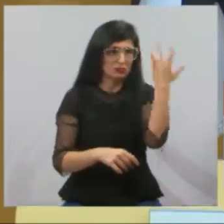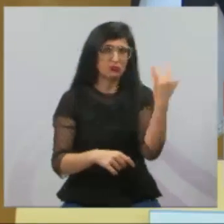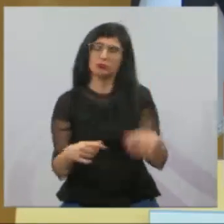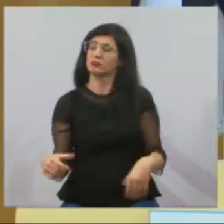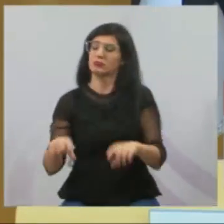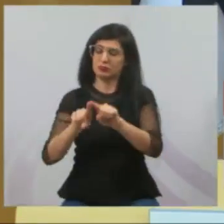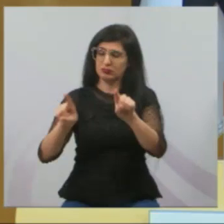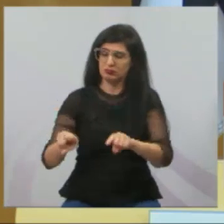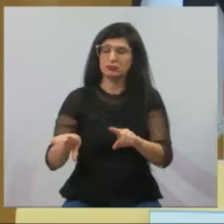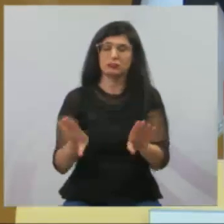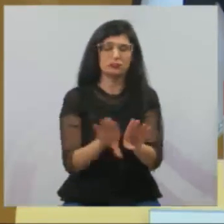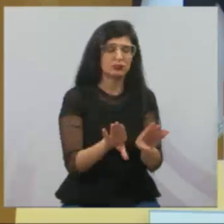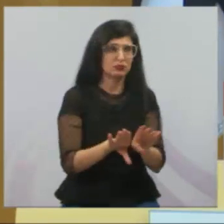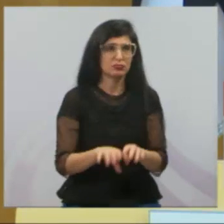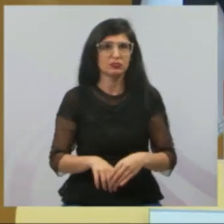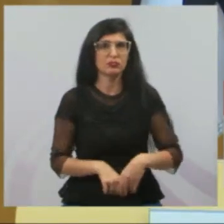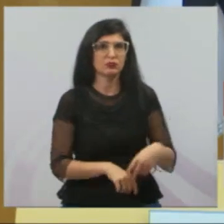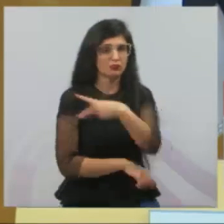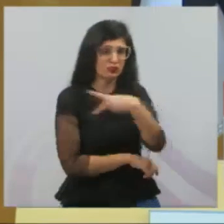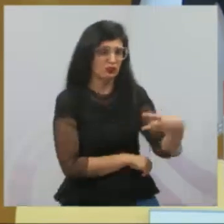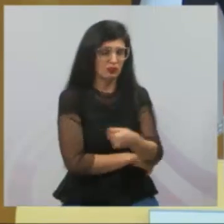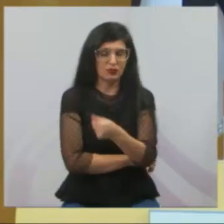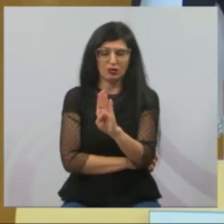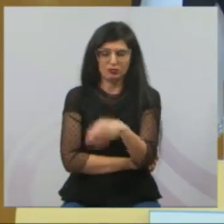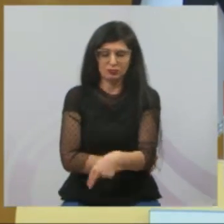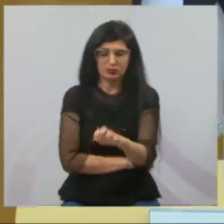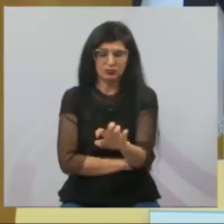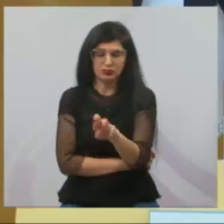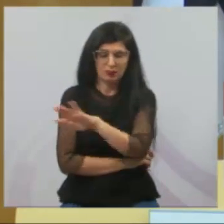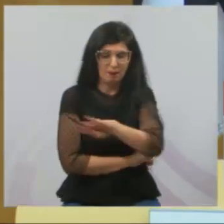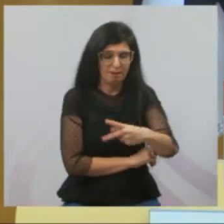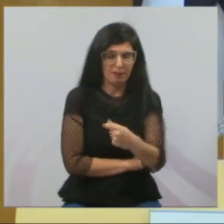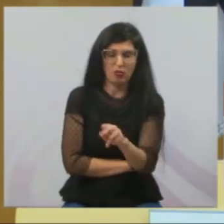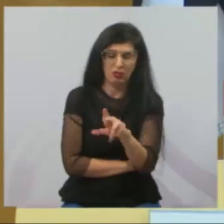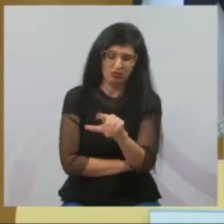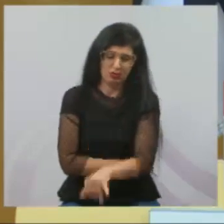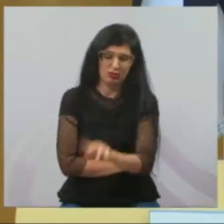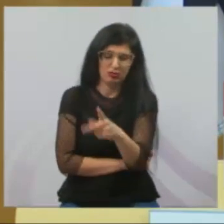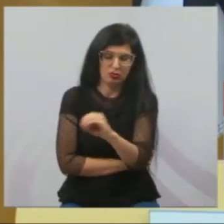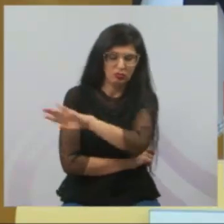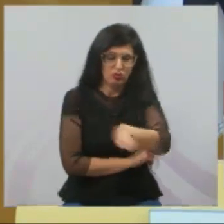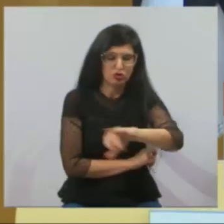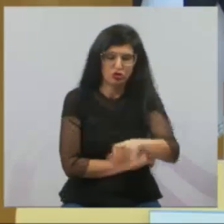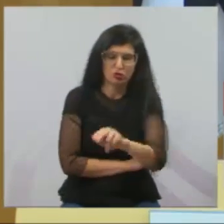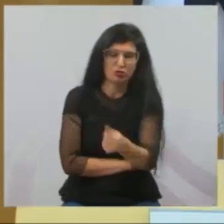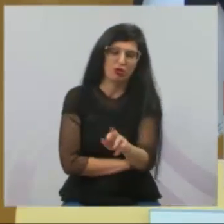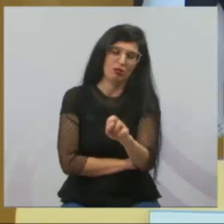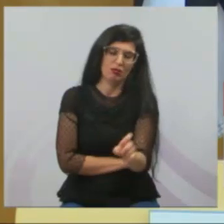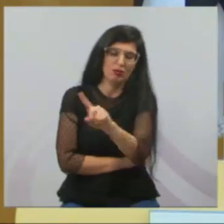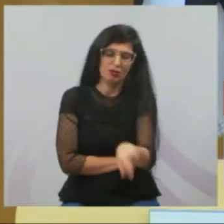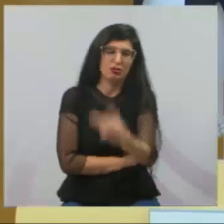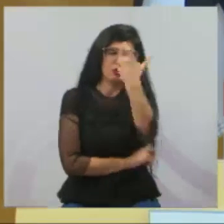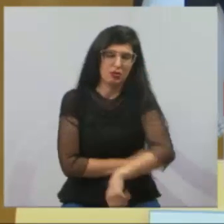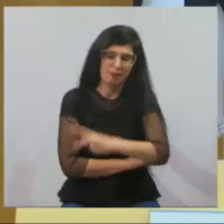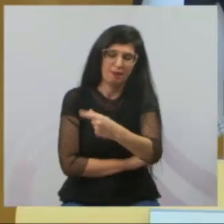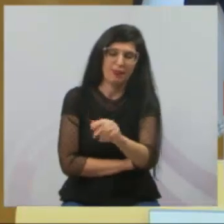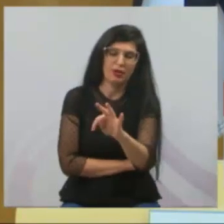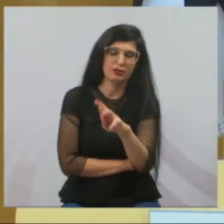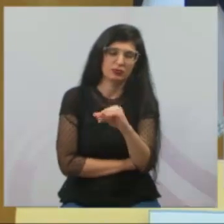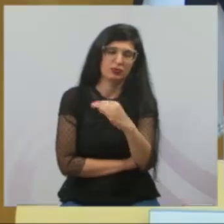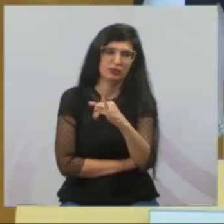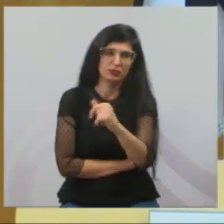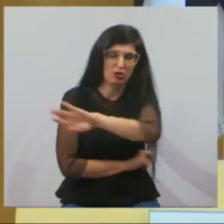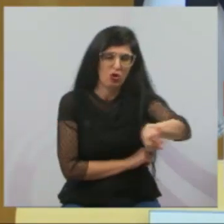Jacareí, presidente Abner de Madureira, Paulinho do Esporte, Juarez Araújo, eu, Patrícia Juliane,